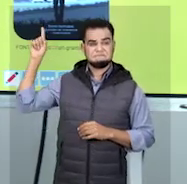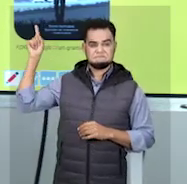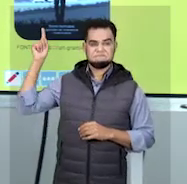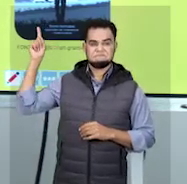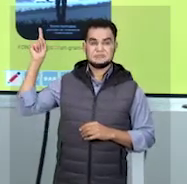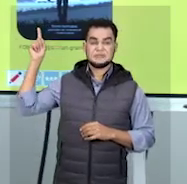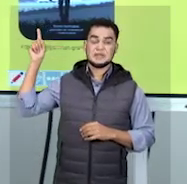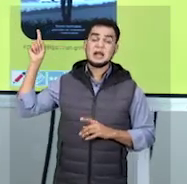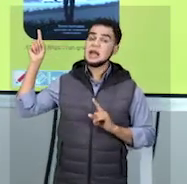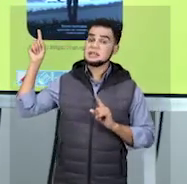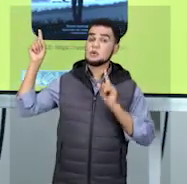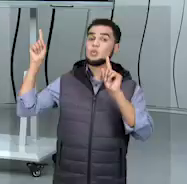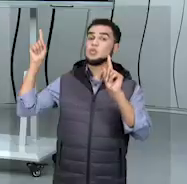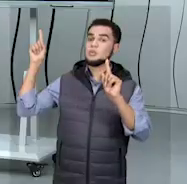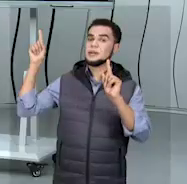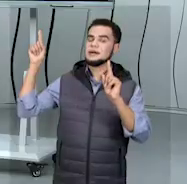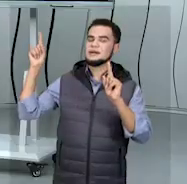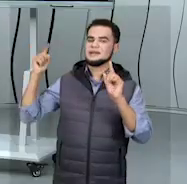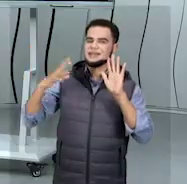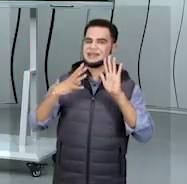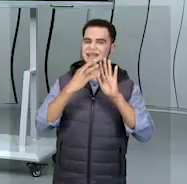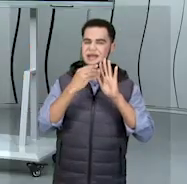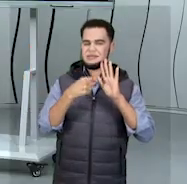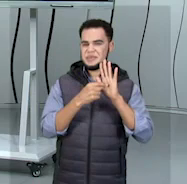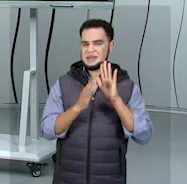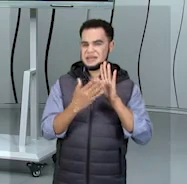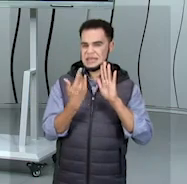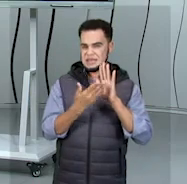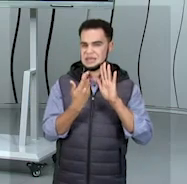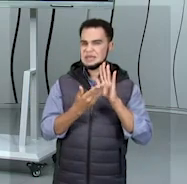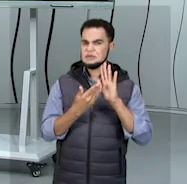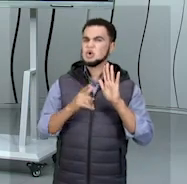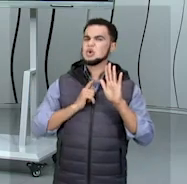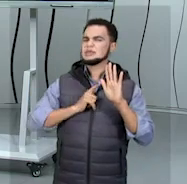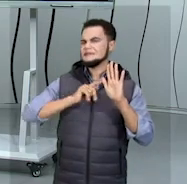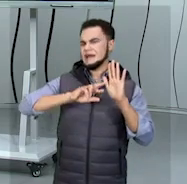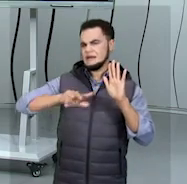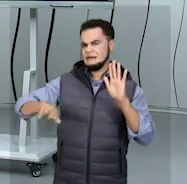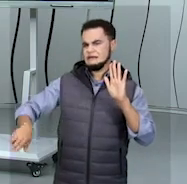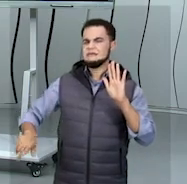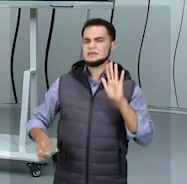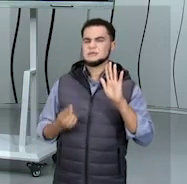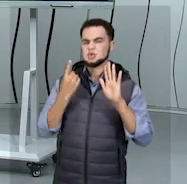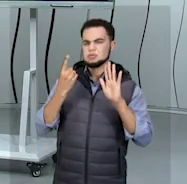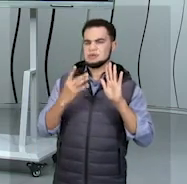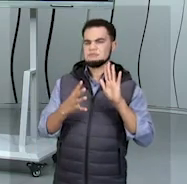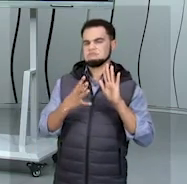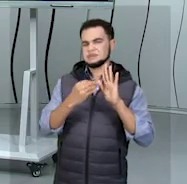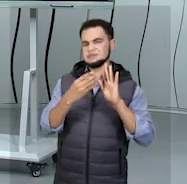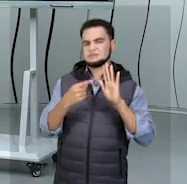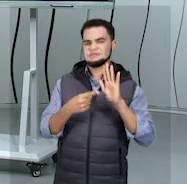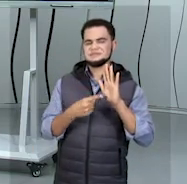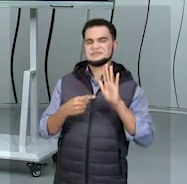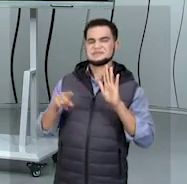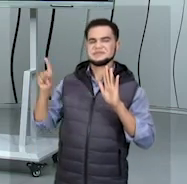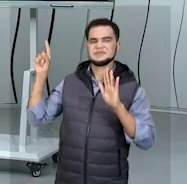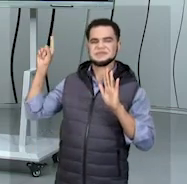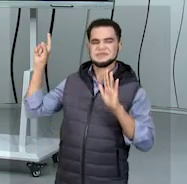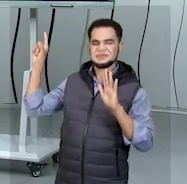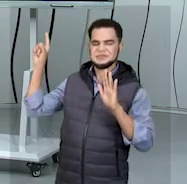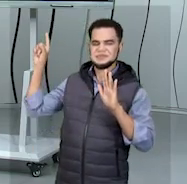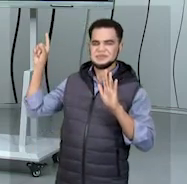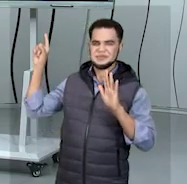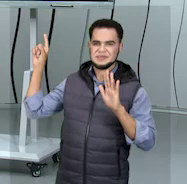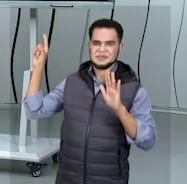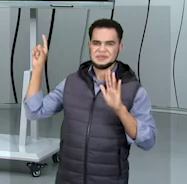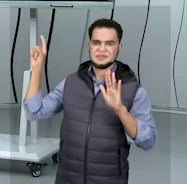capas, porque existem várias capas deste livro, tá? Depende da edição, uma das capas de Memórias Póstumas de Brás